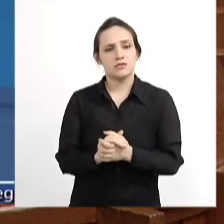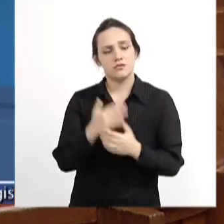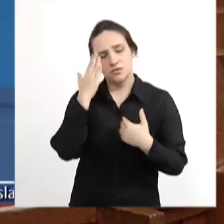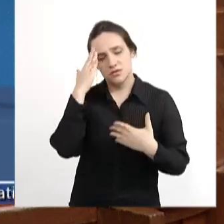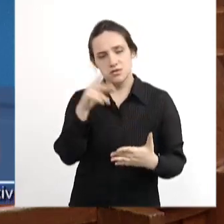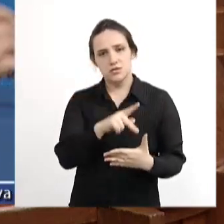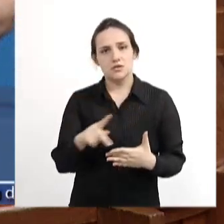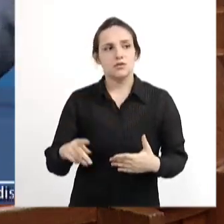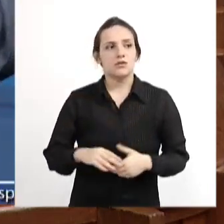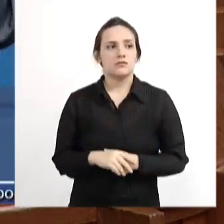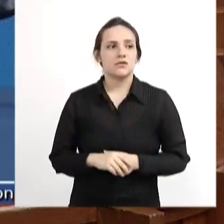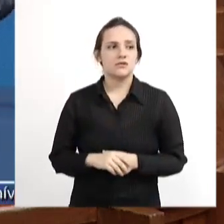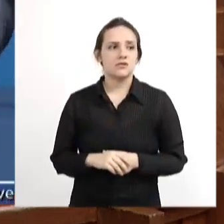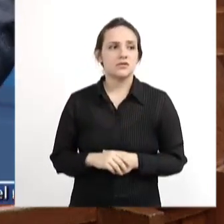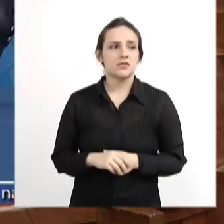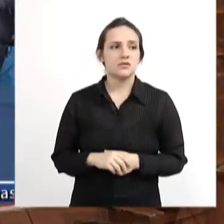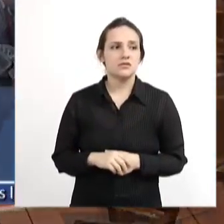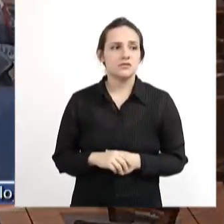presidente.